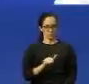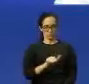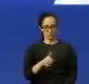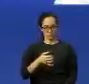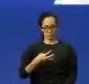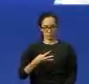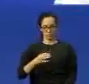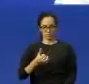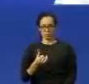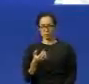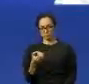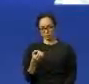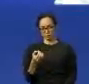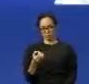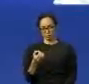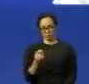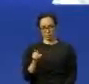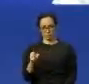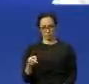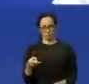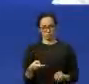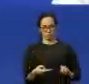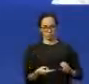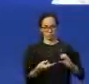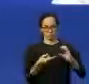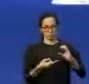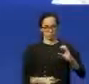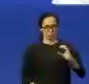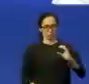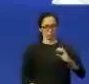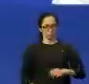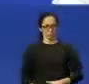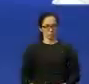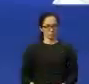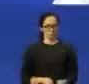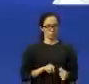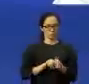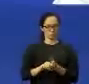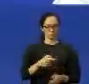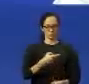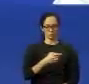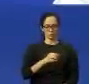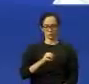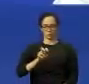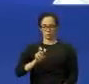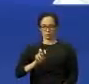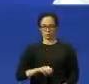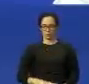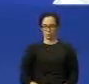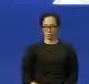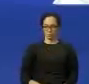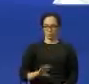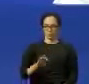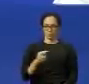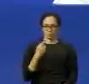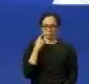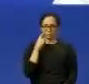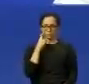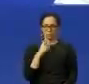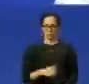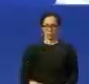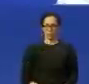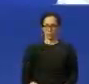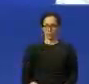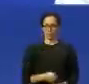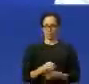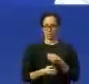11.460 anos. Alternativa correta, C. A questão 105, uma questão de mecânica que